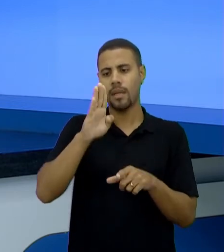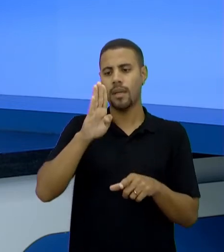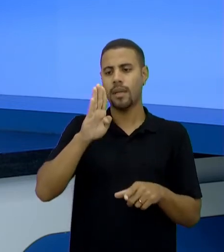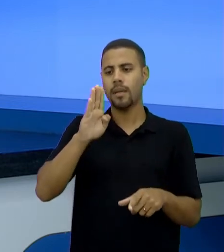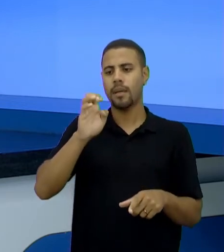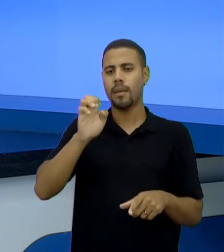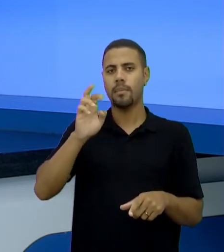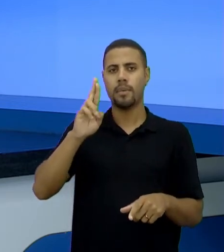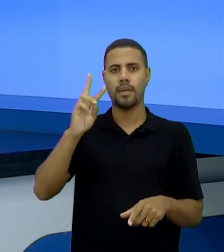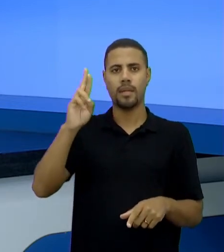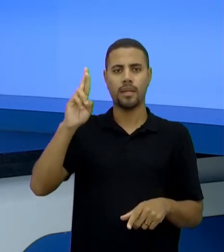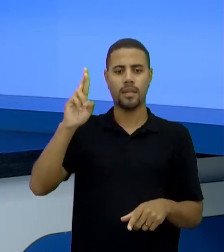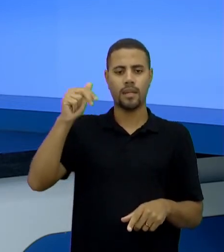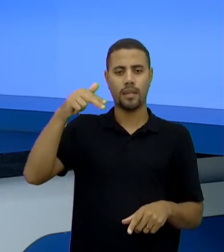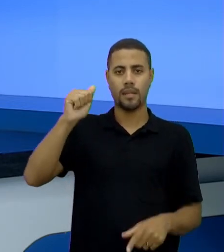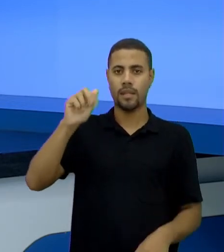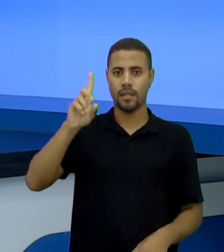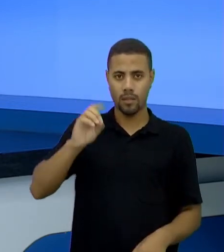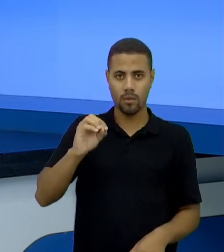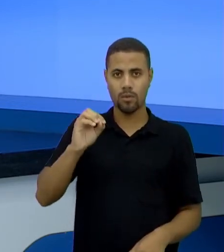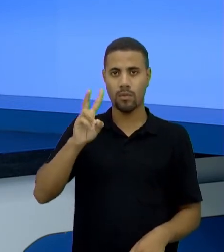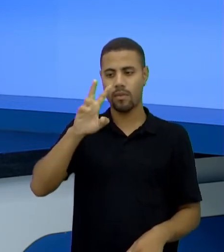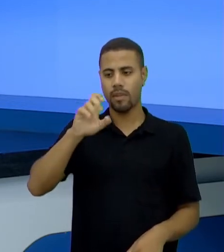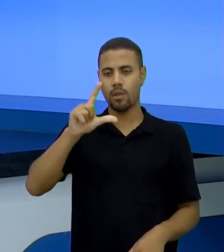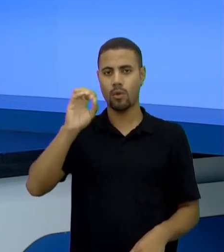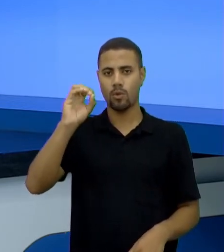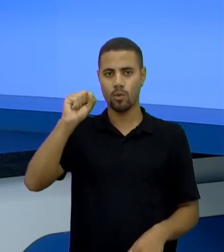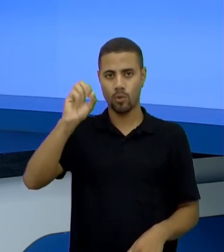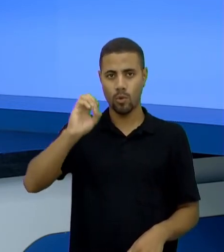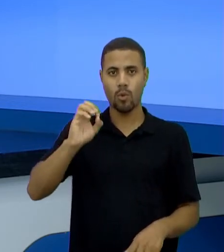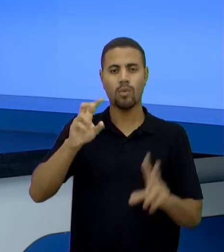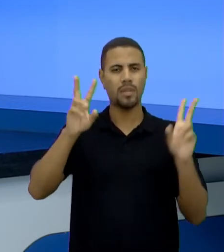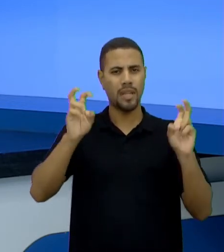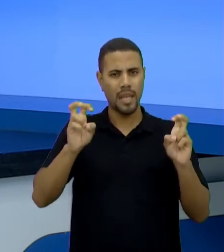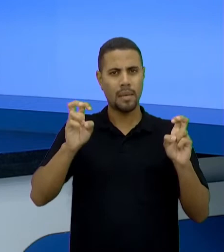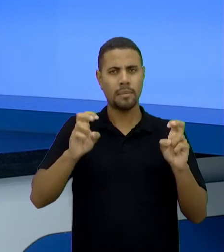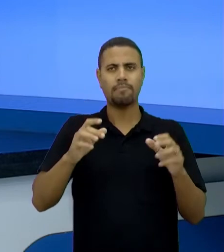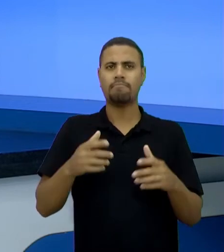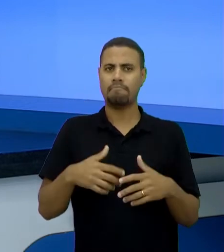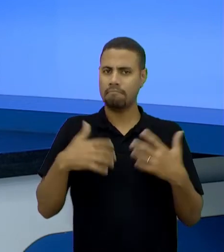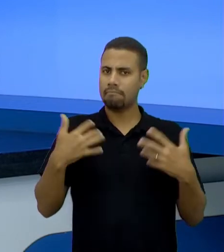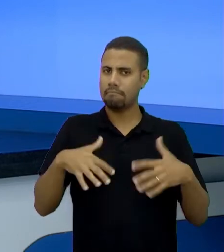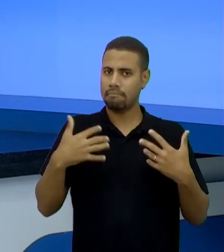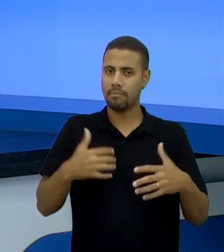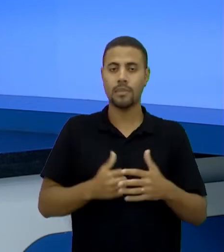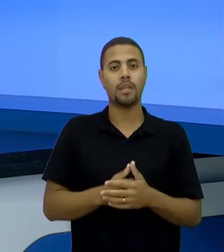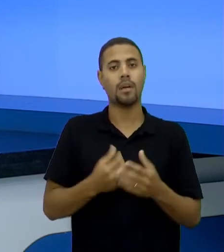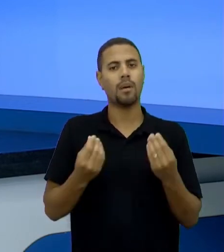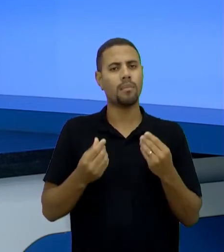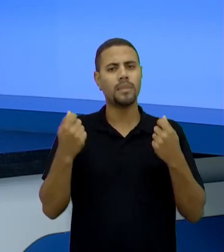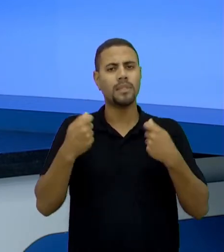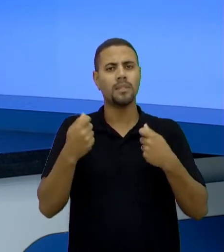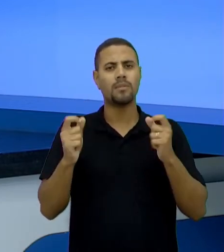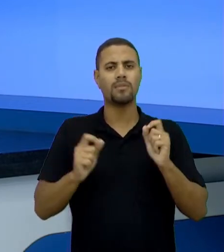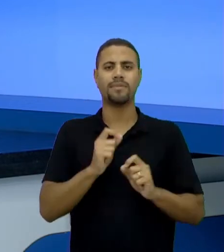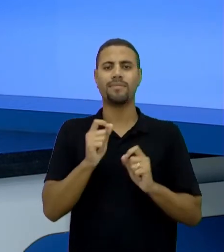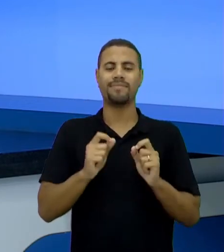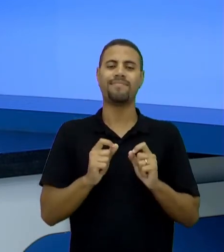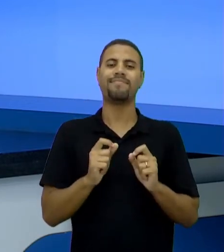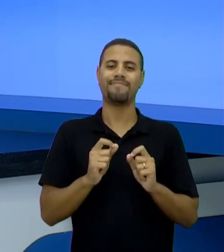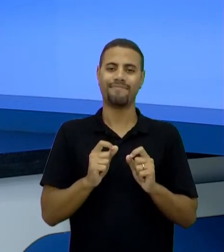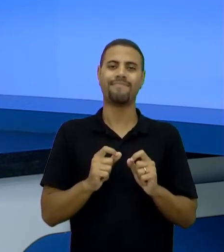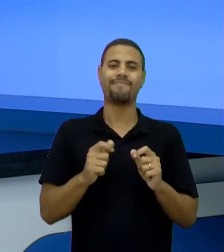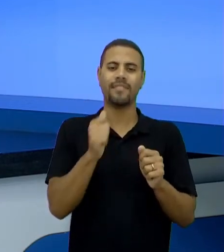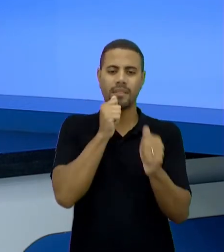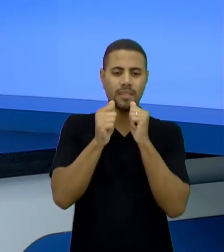Veloso. Sim. E envolve um tema polêmico, né? E o que a gente precisa, por exemplo, o